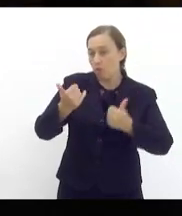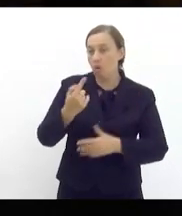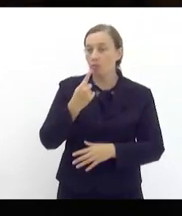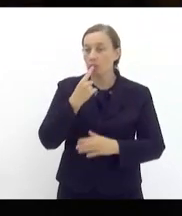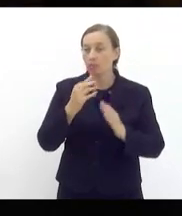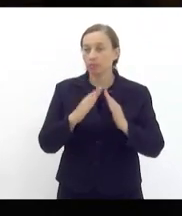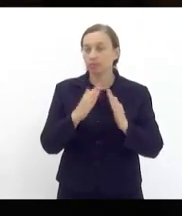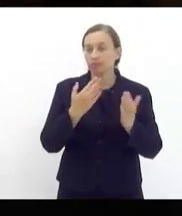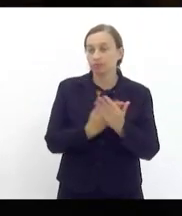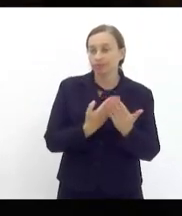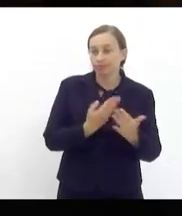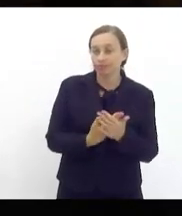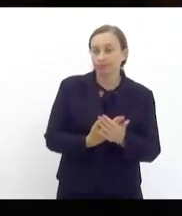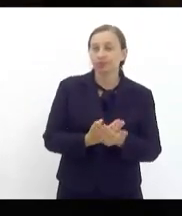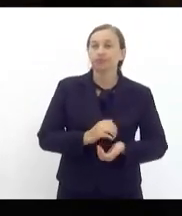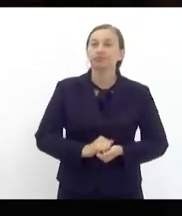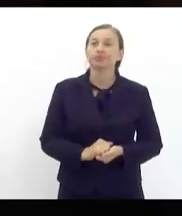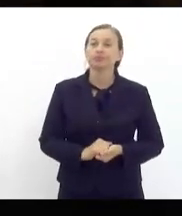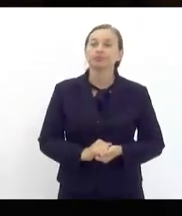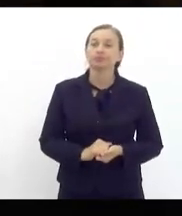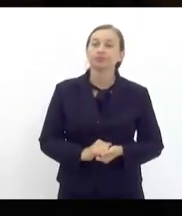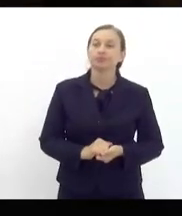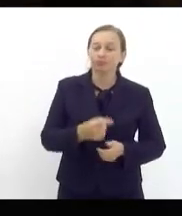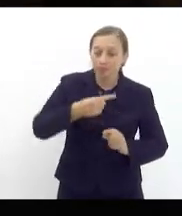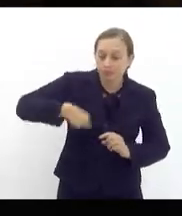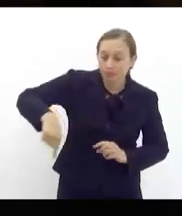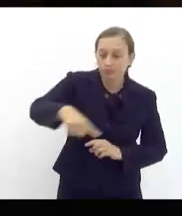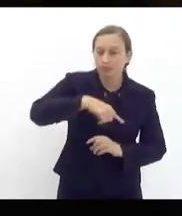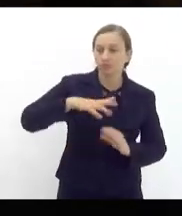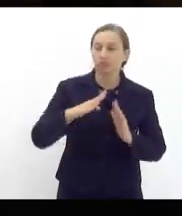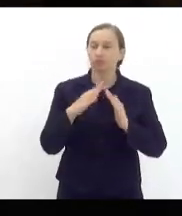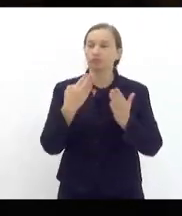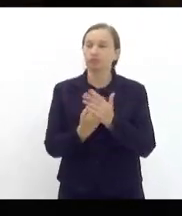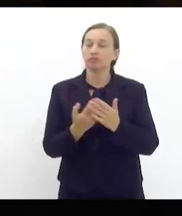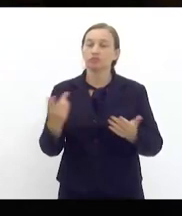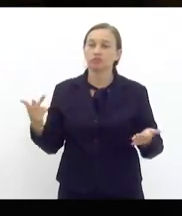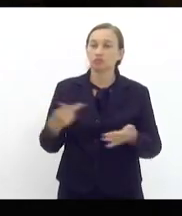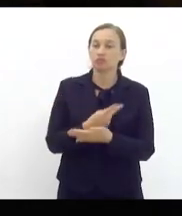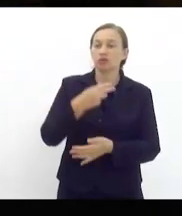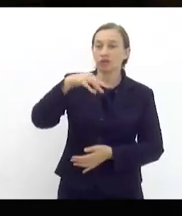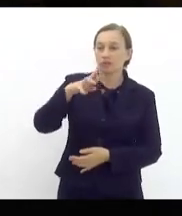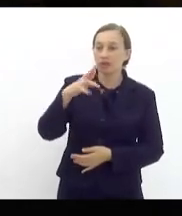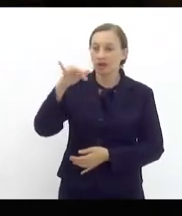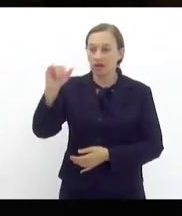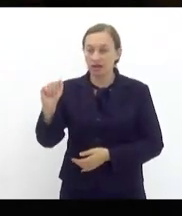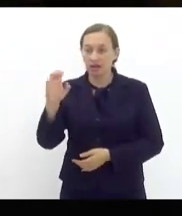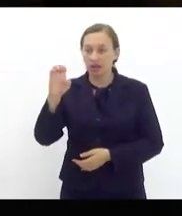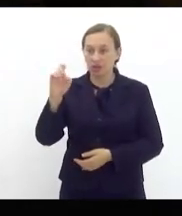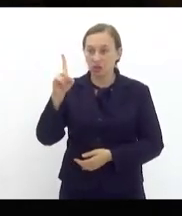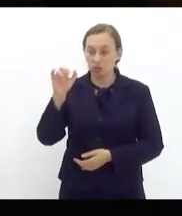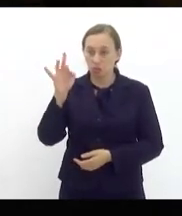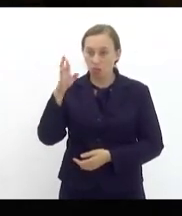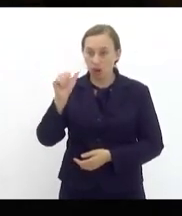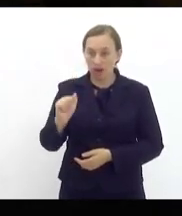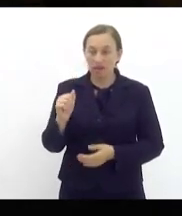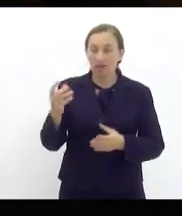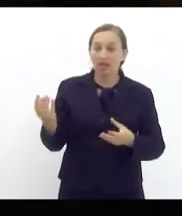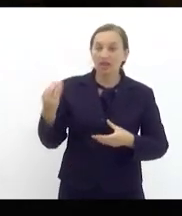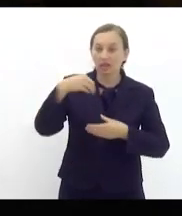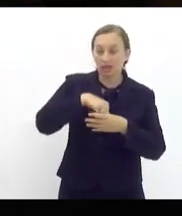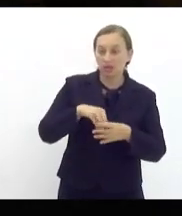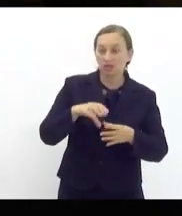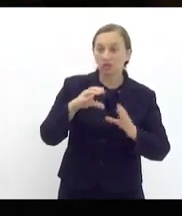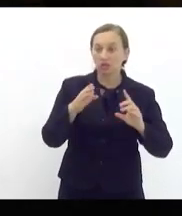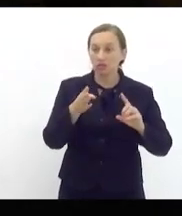escolas e que inviabilizam o entorno da escola como aconteceu com Maria Eduarda dentro de um CIEP em